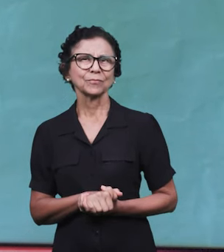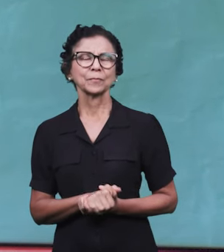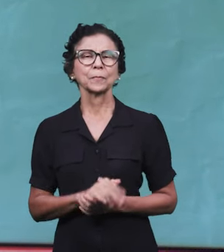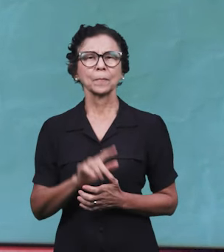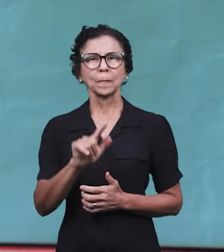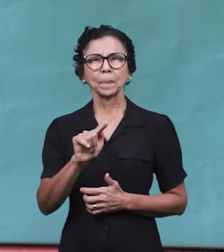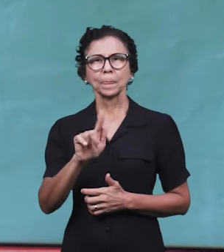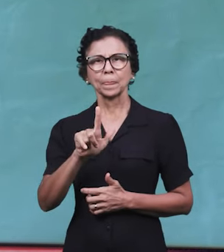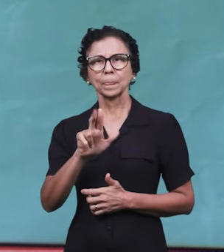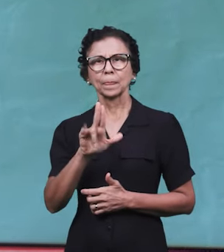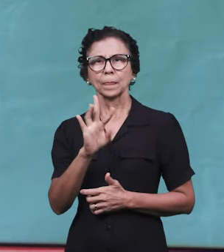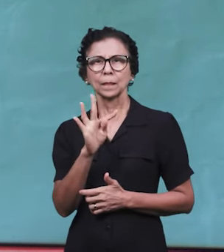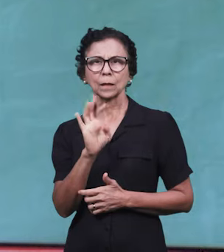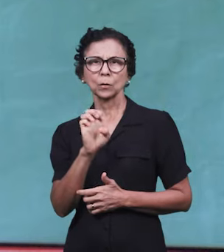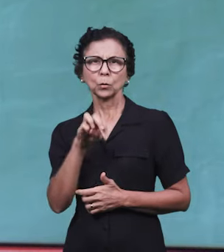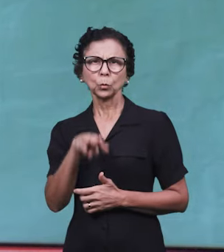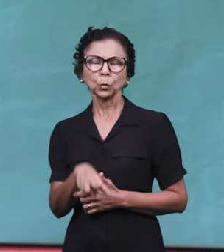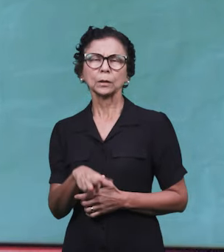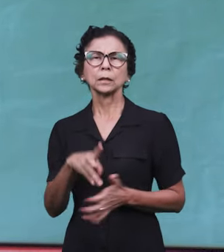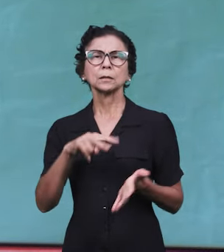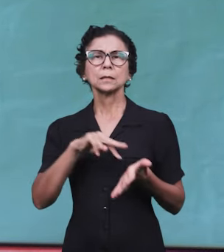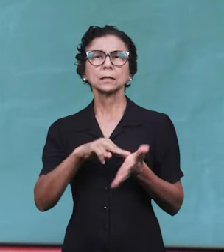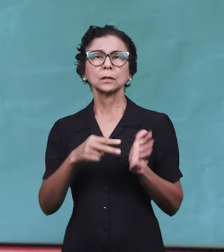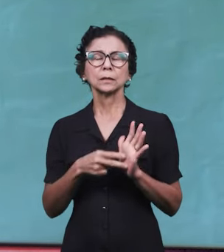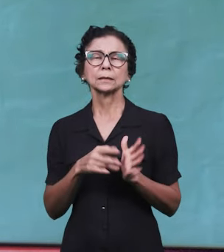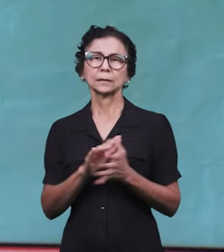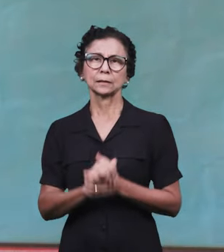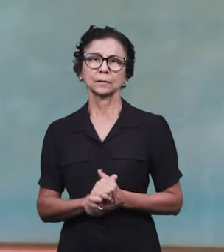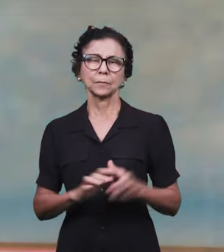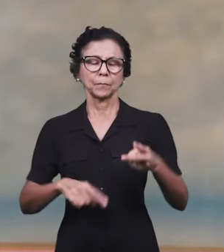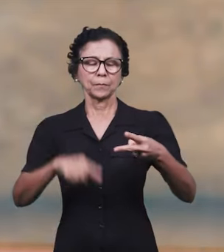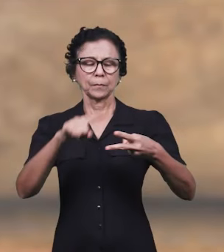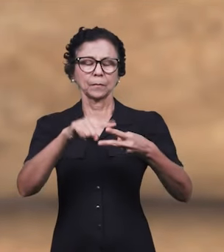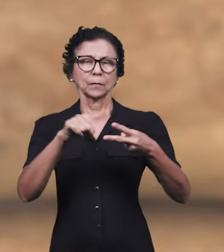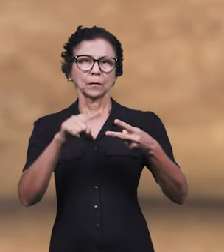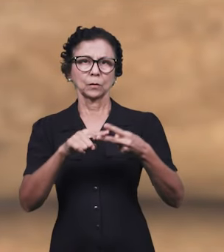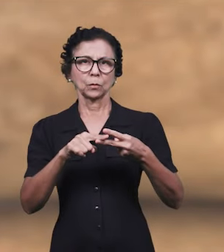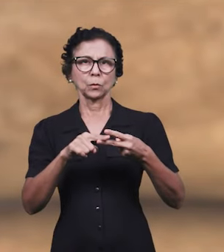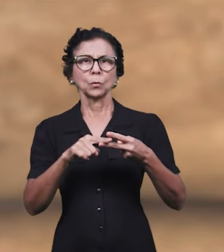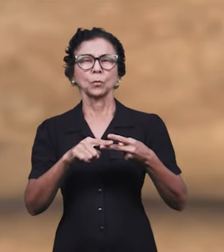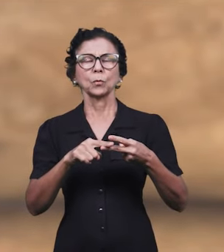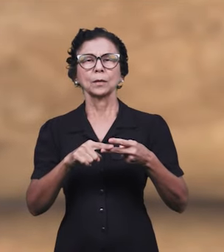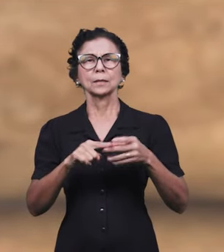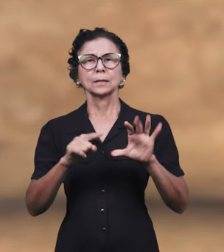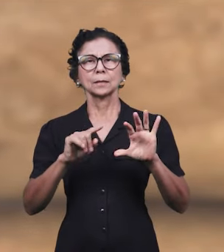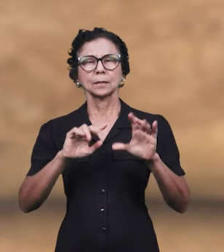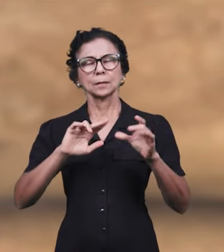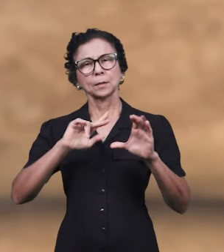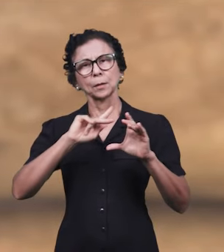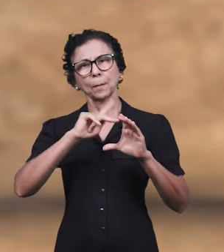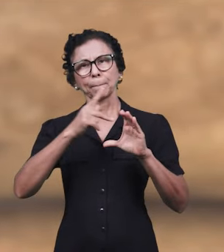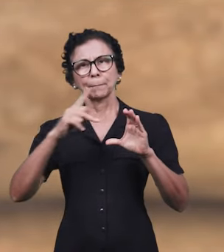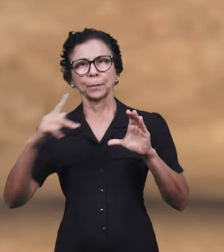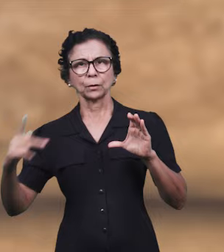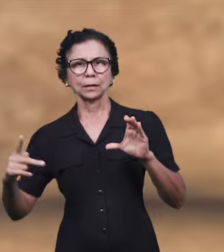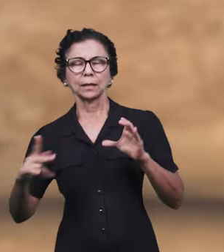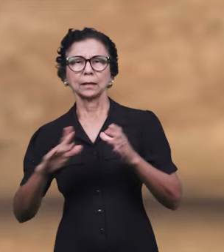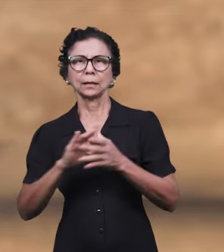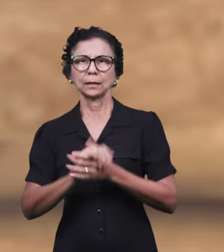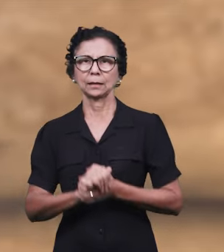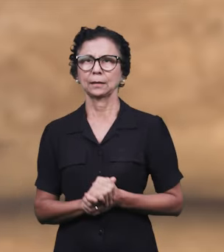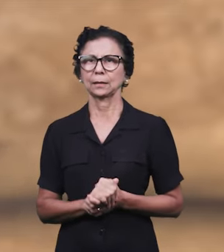O glúten nada mais é do que a junção de duas proteínas, a gliadina e a